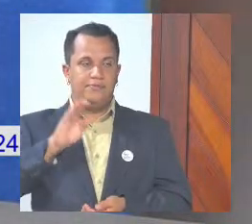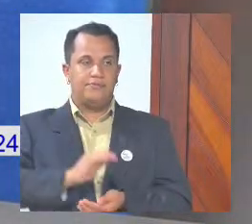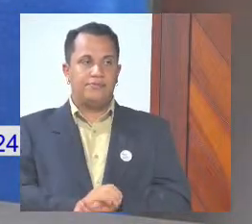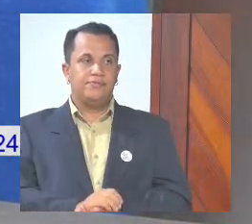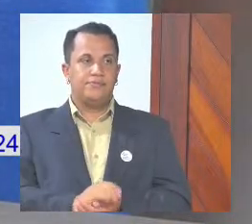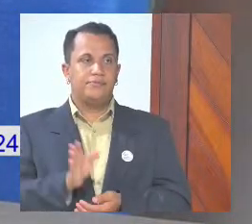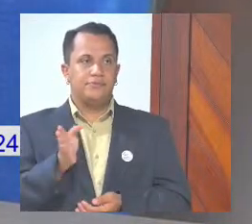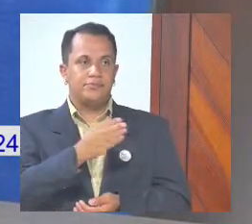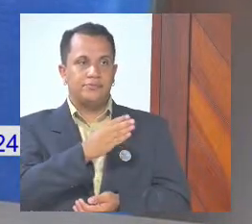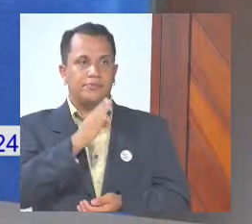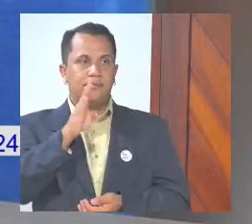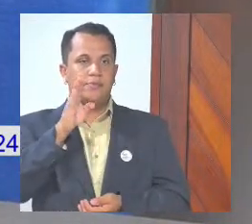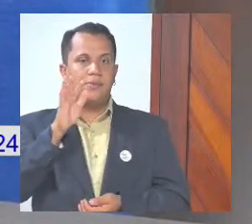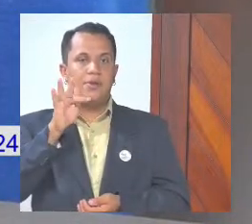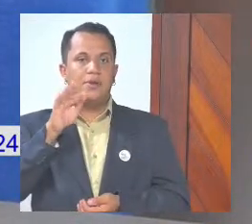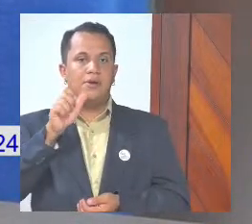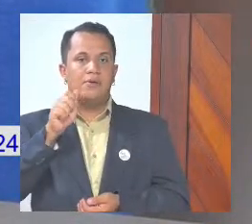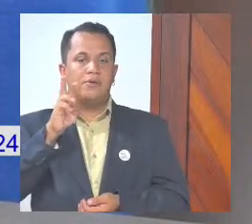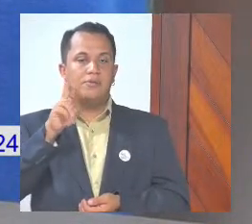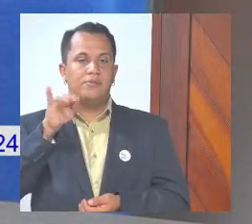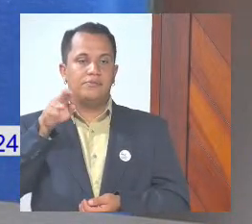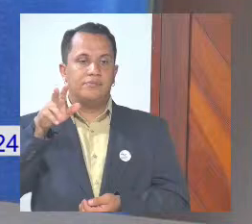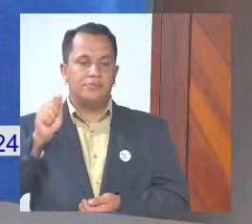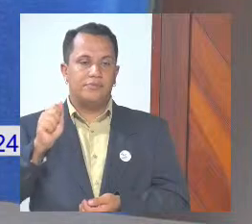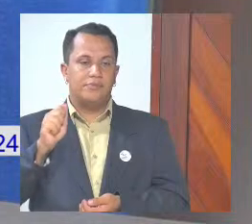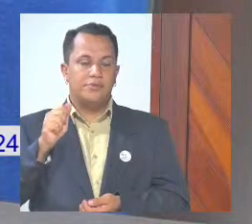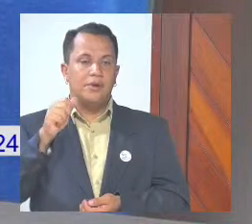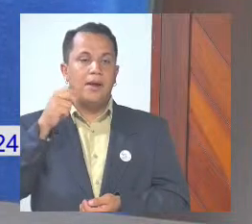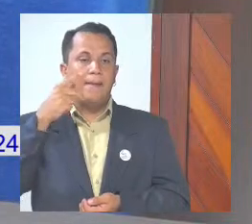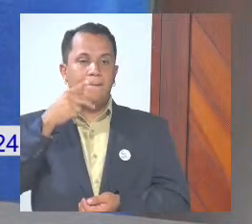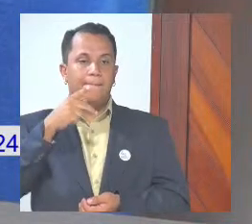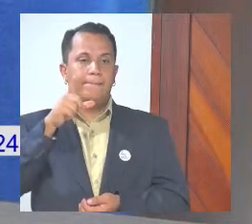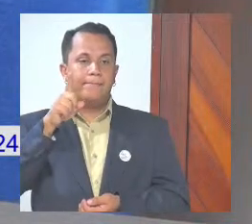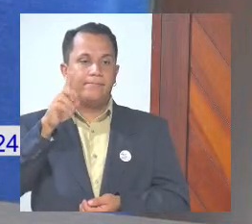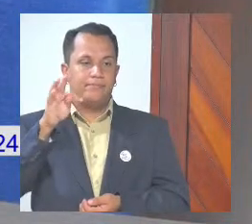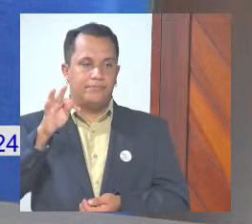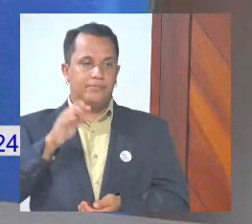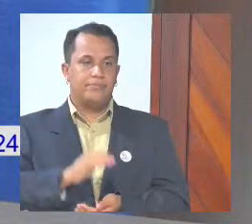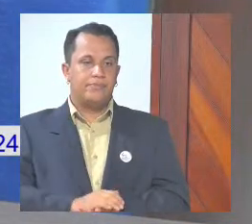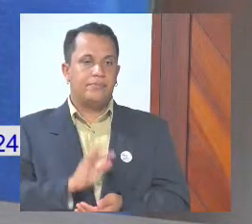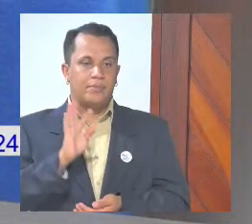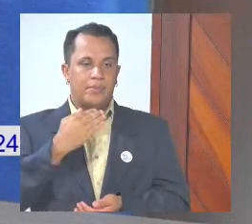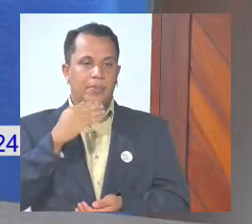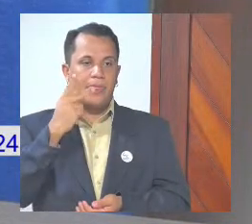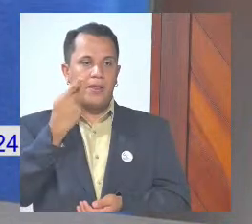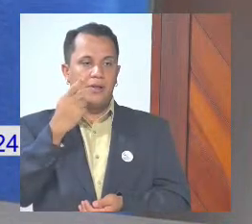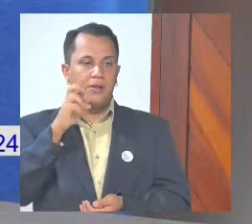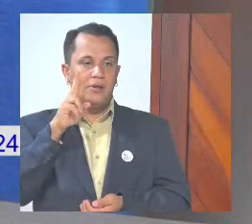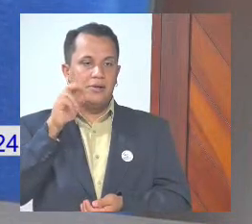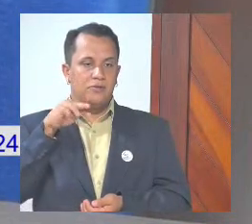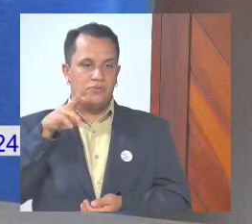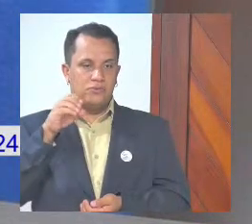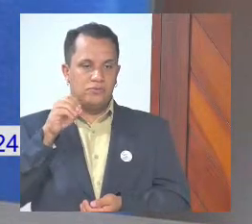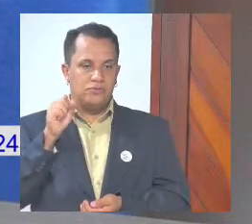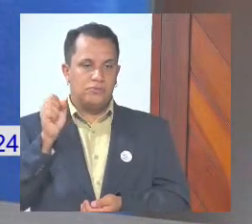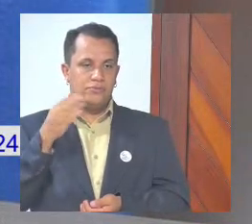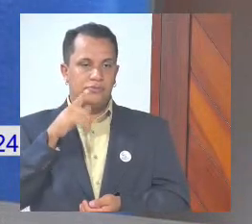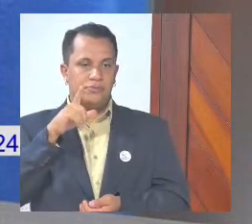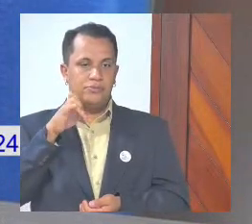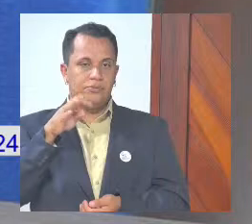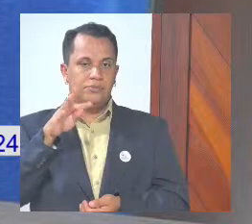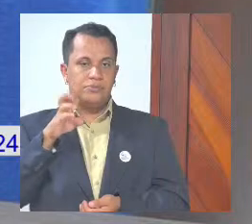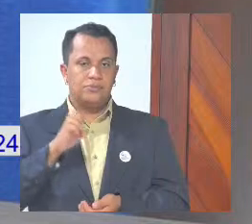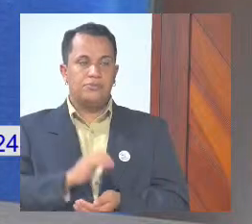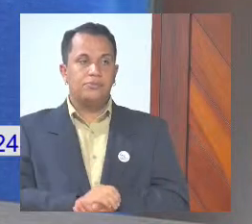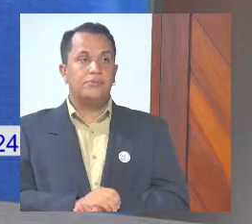Fabrícia Lorena Melo Durães, PDT. Erasmo Leite Soares, PDT. Selma